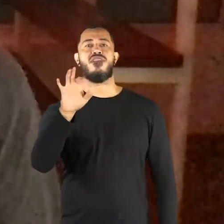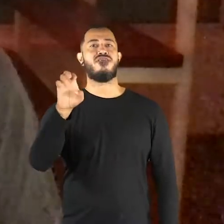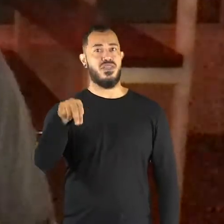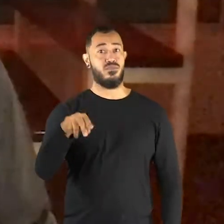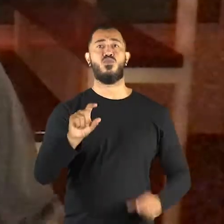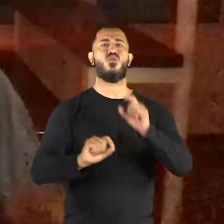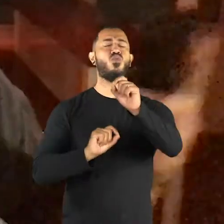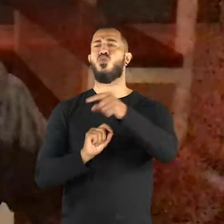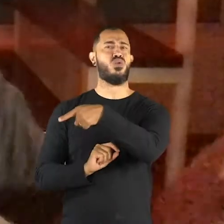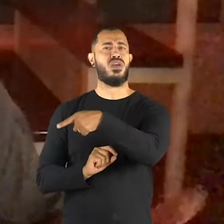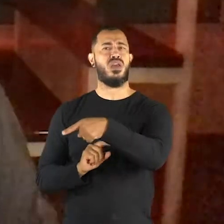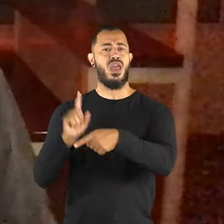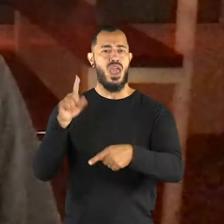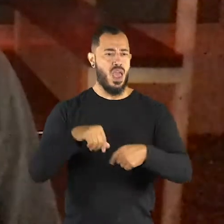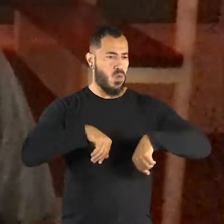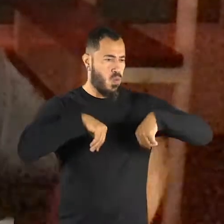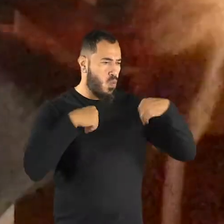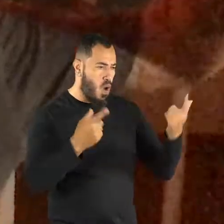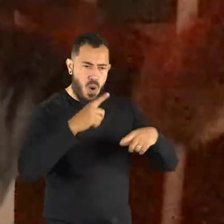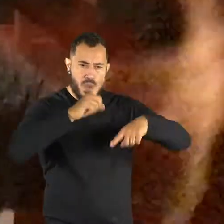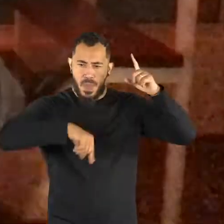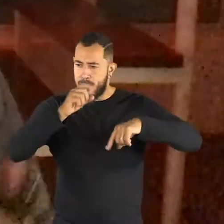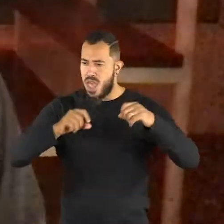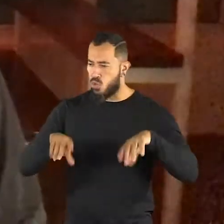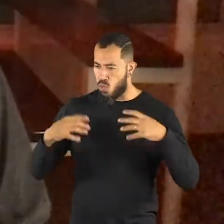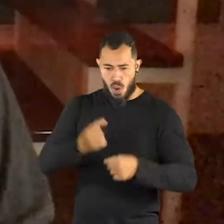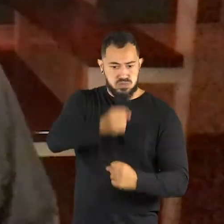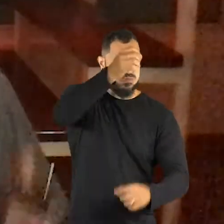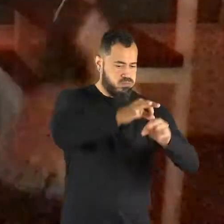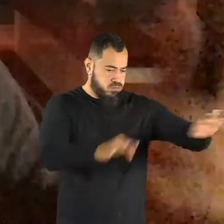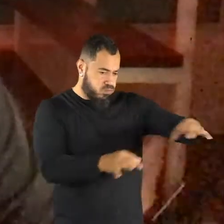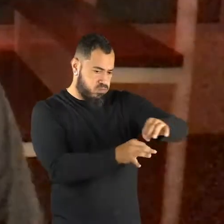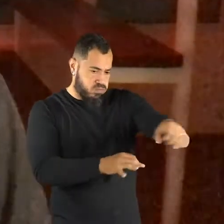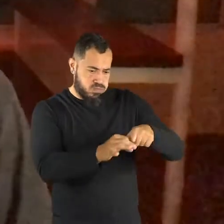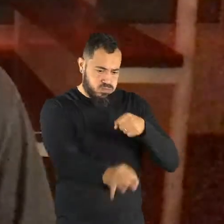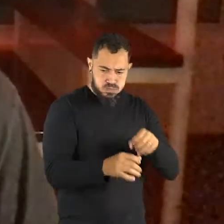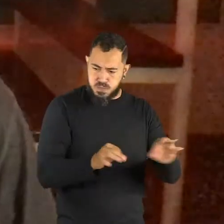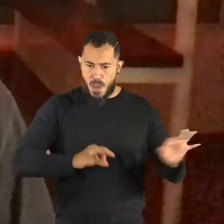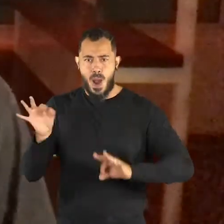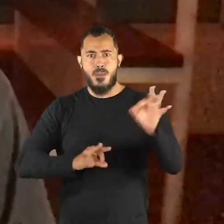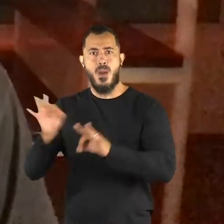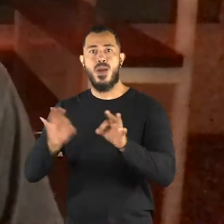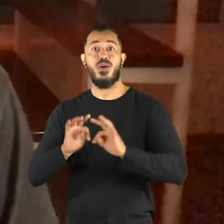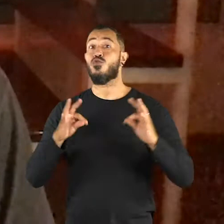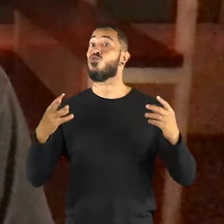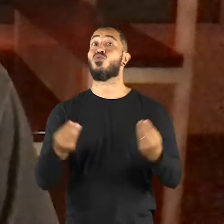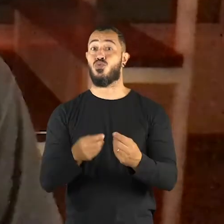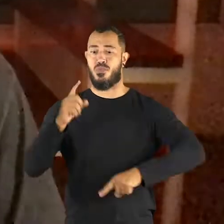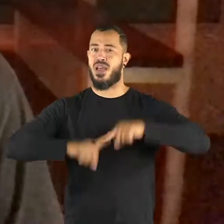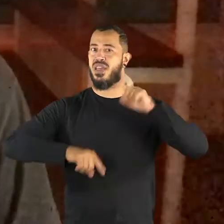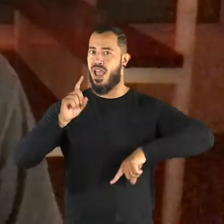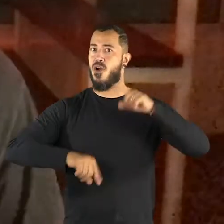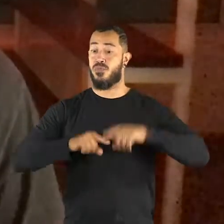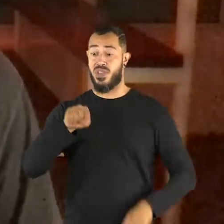quais elementos de maquinária, quais elementos de luz, quais peças de luz, em qual momento elas vão entrar. E essa pessoa vai